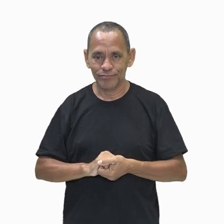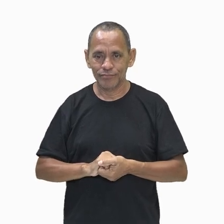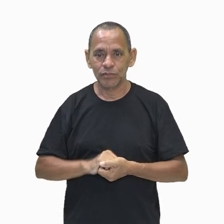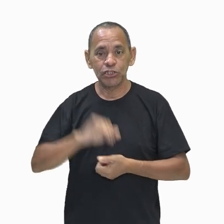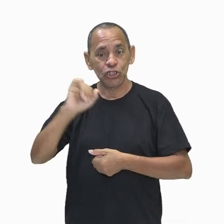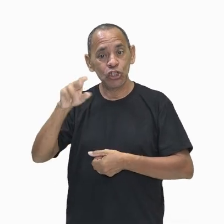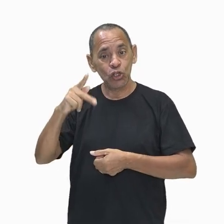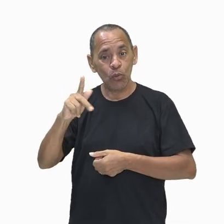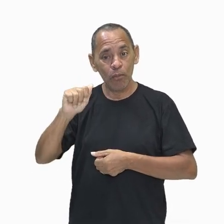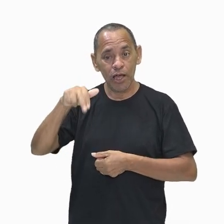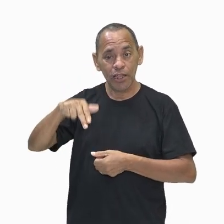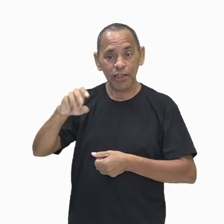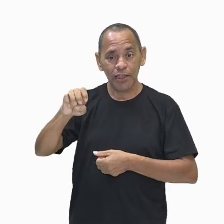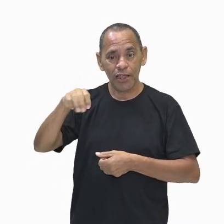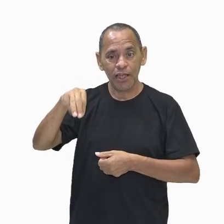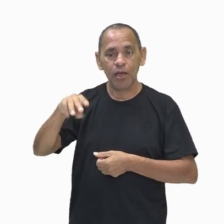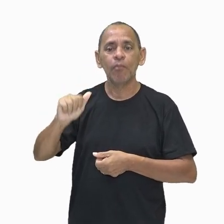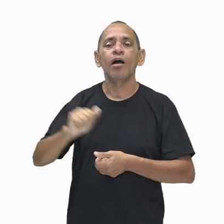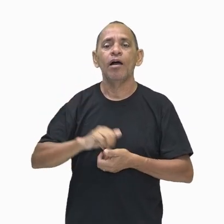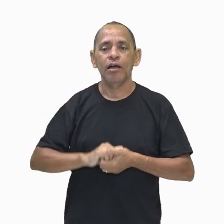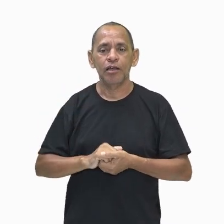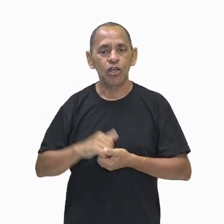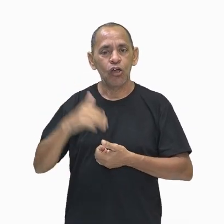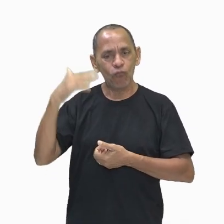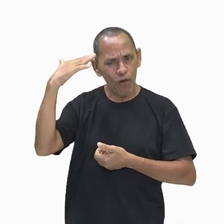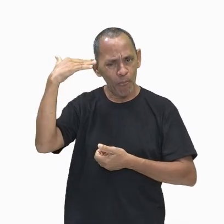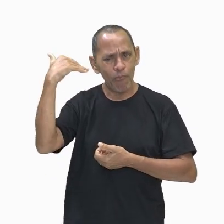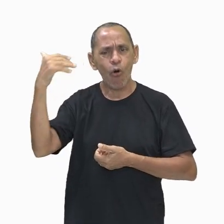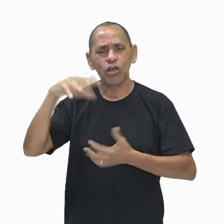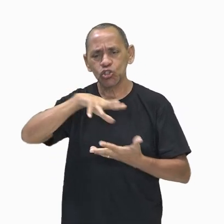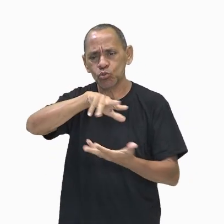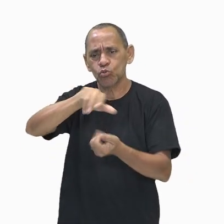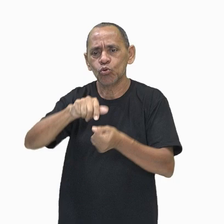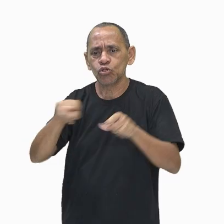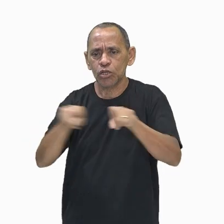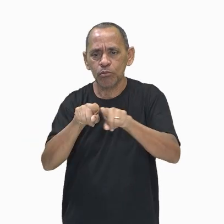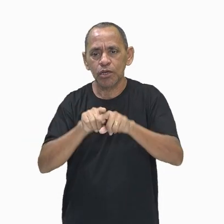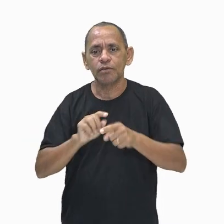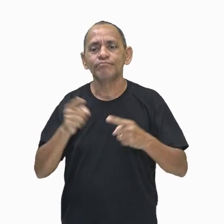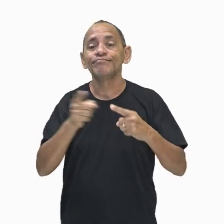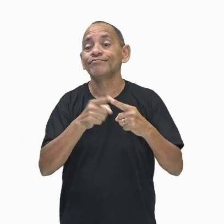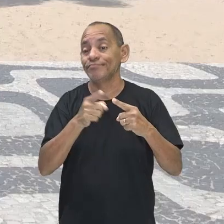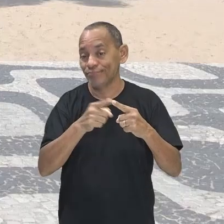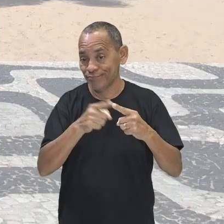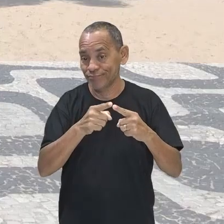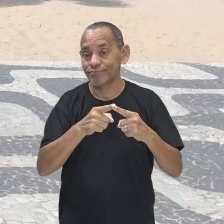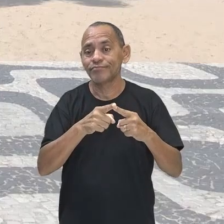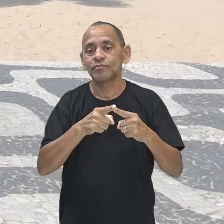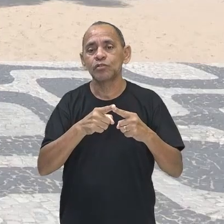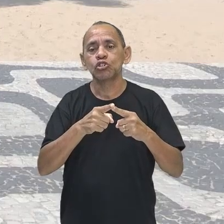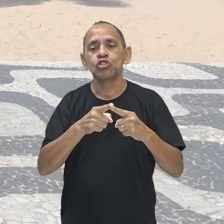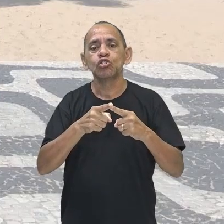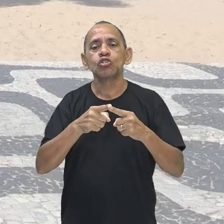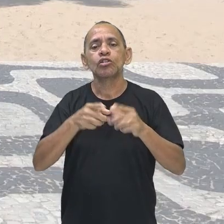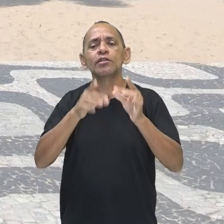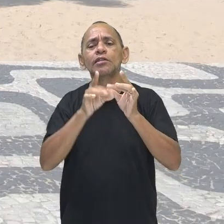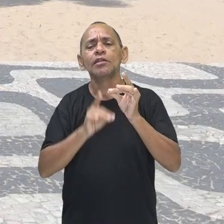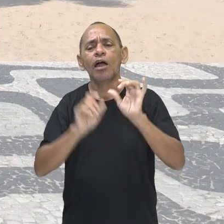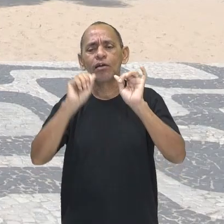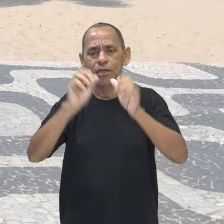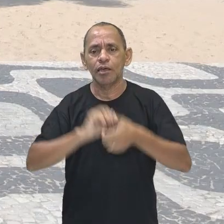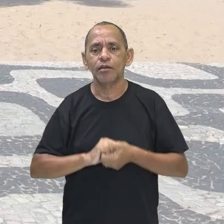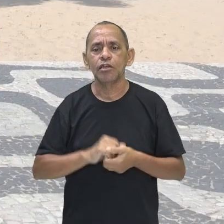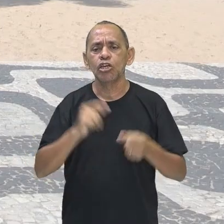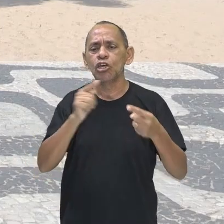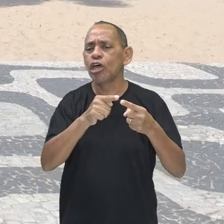falando um pouco sobre essa questão da bossa nova, queremos dizer que a bossa nova ela vai trazer